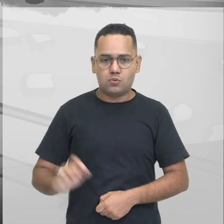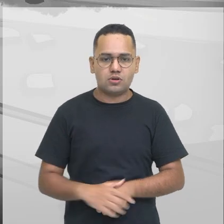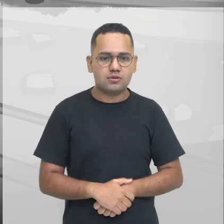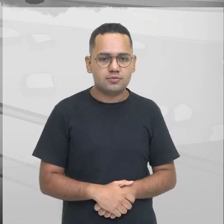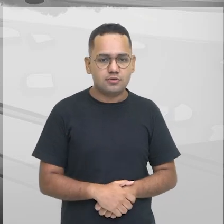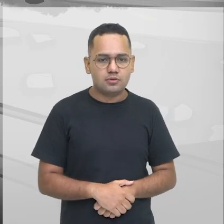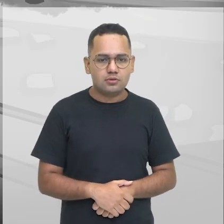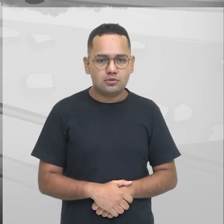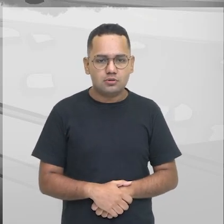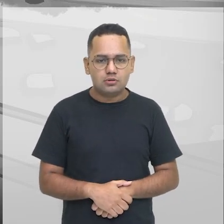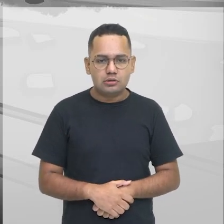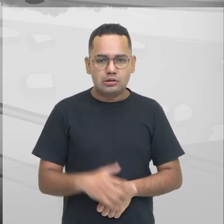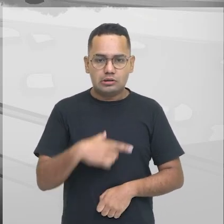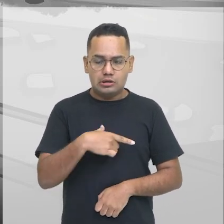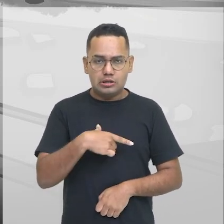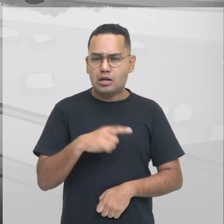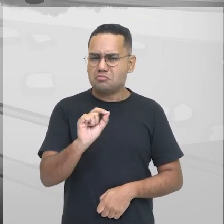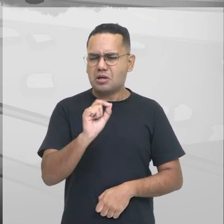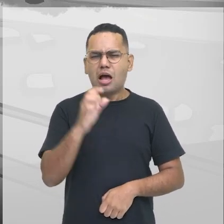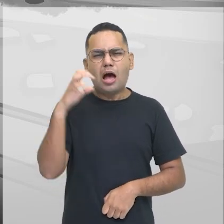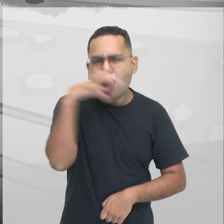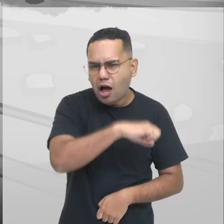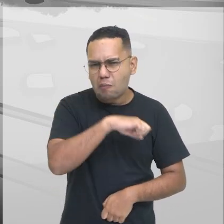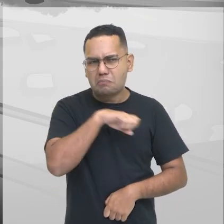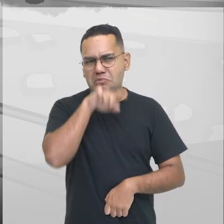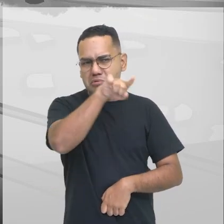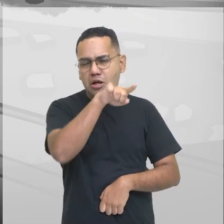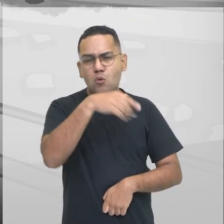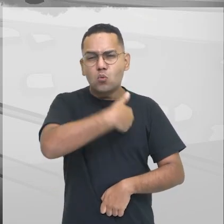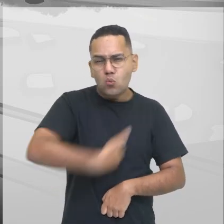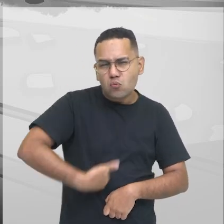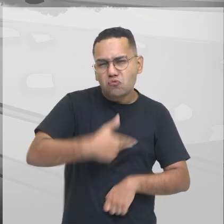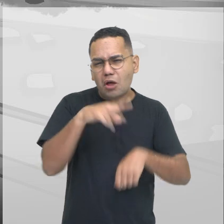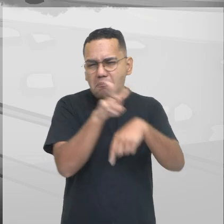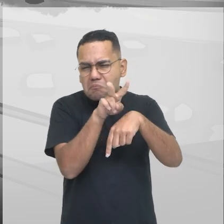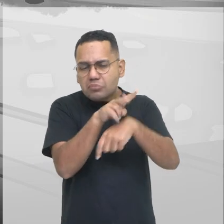ficar no poder durante um período breve, até ser